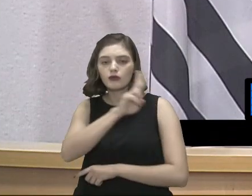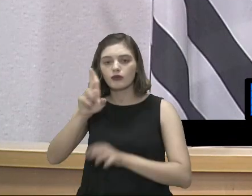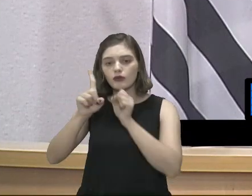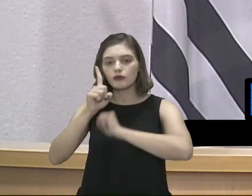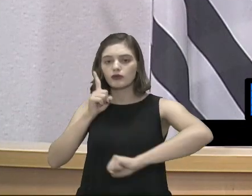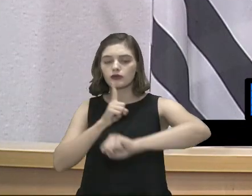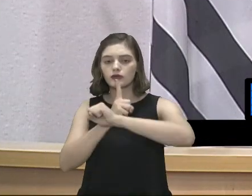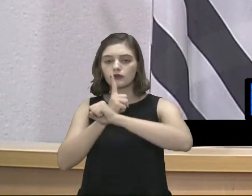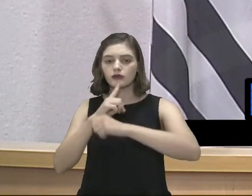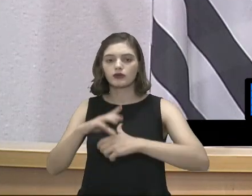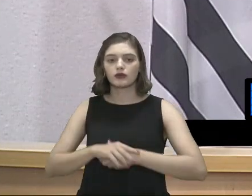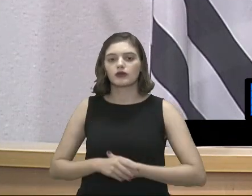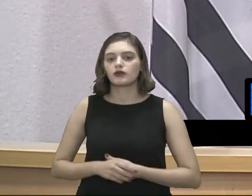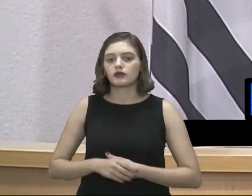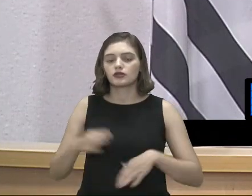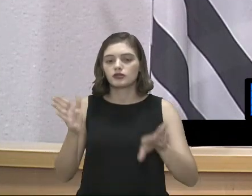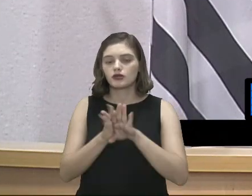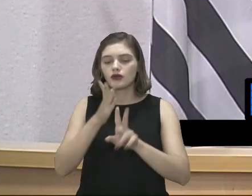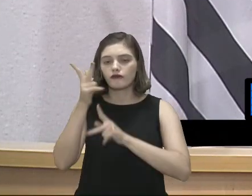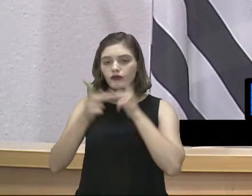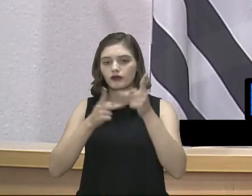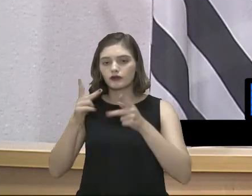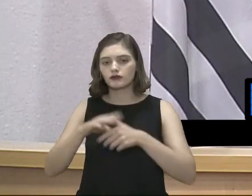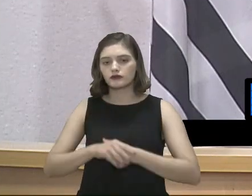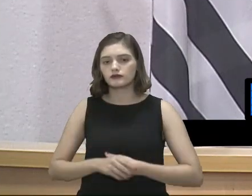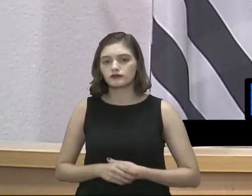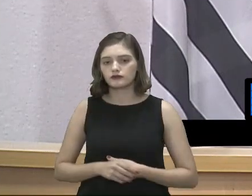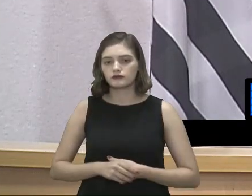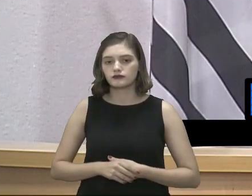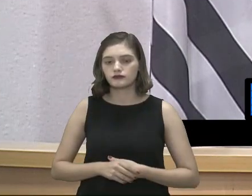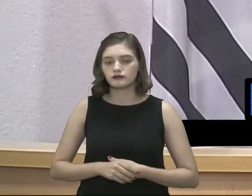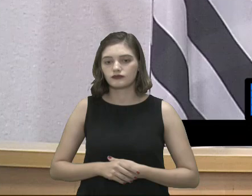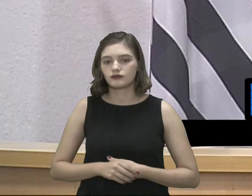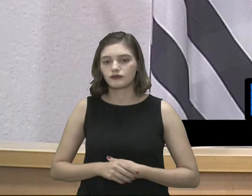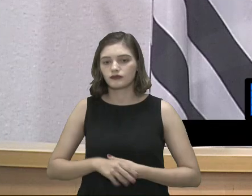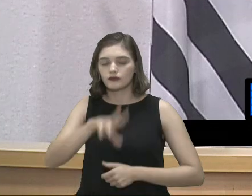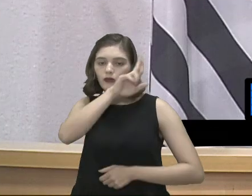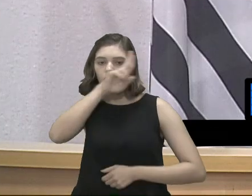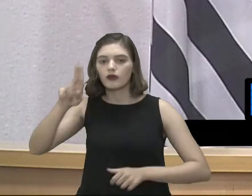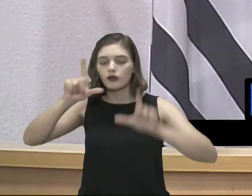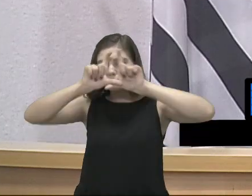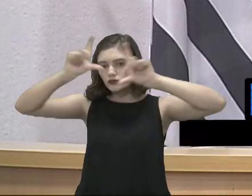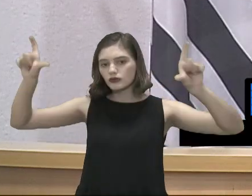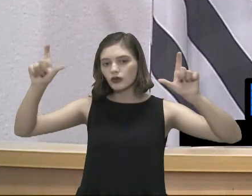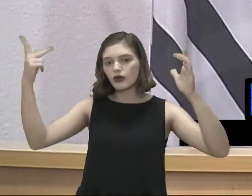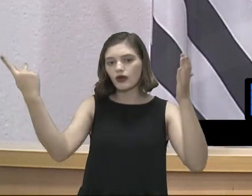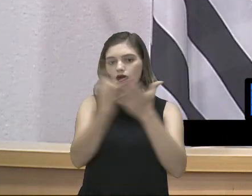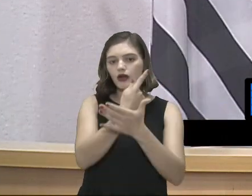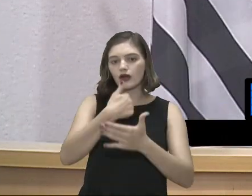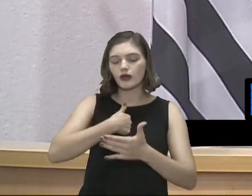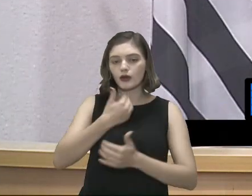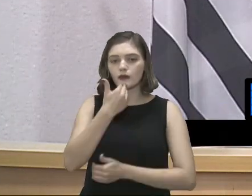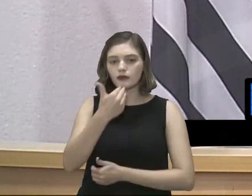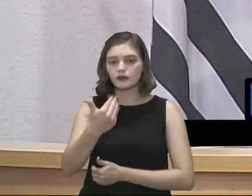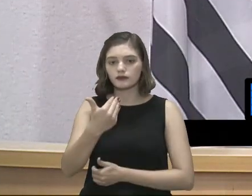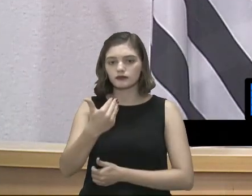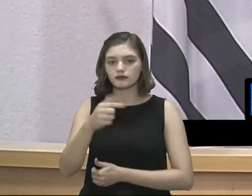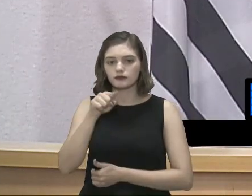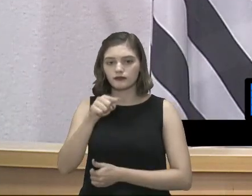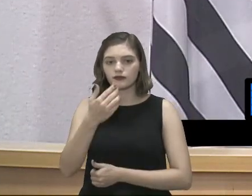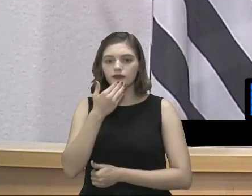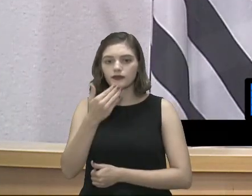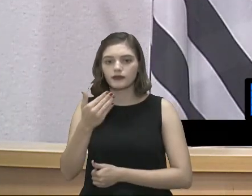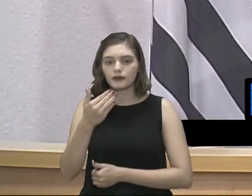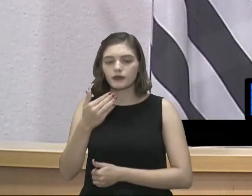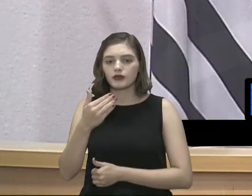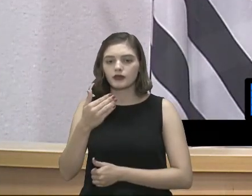no documento, de chegar lá dentro e colocarem no telão o nome errado. Daí eu tive que ir lá, ou, por favor,